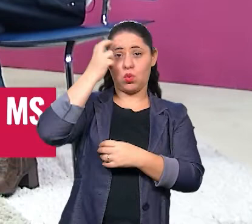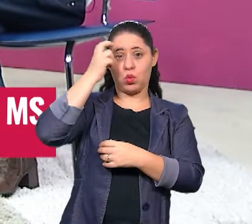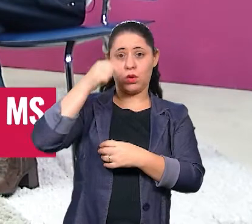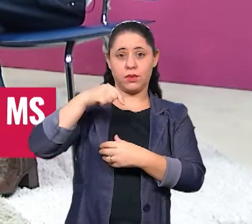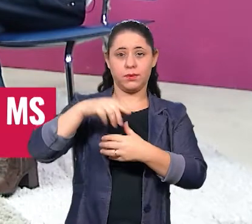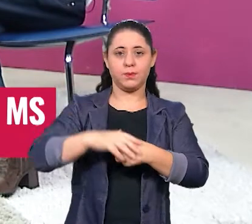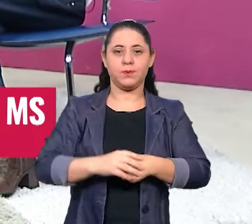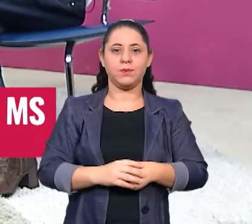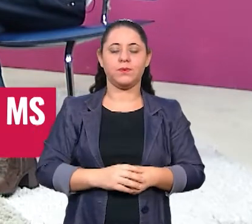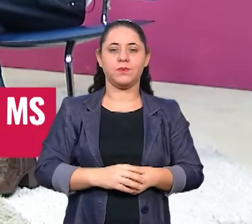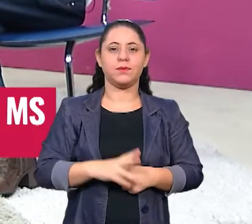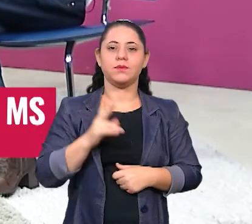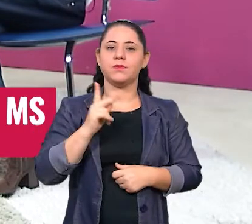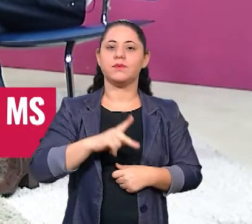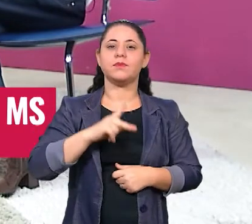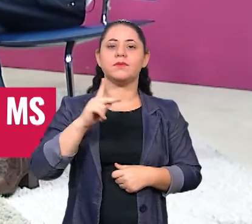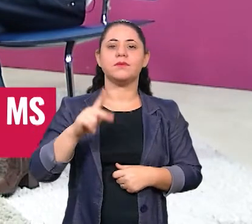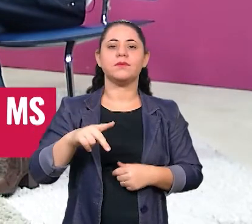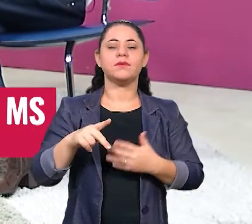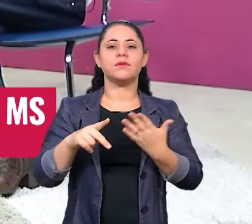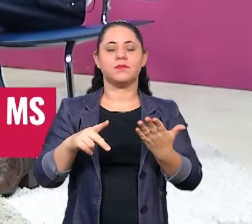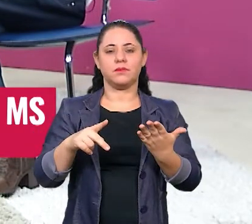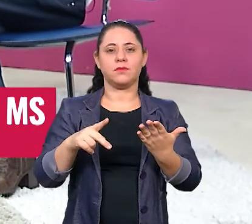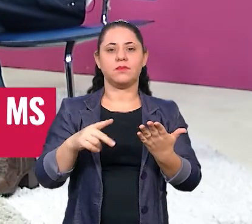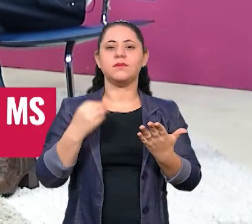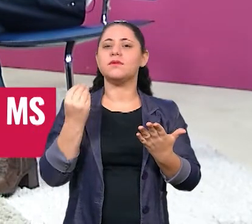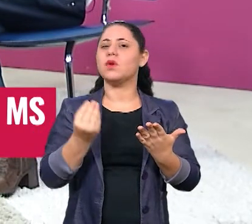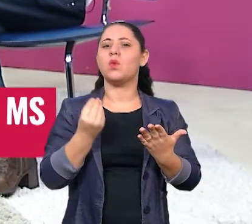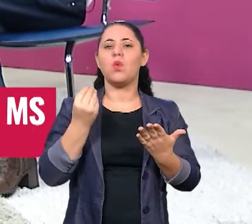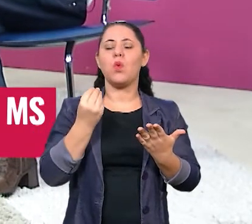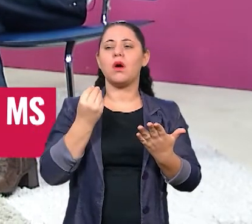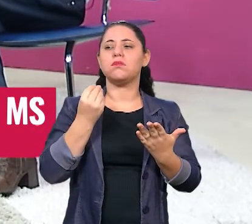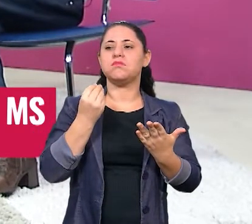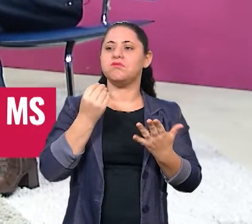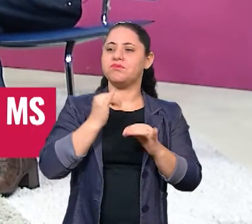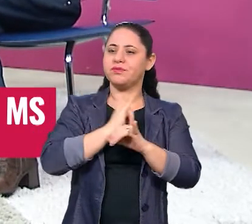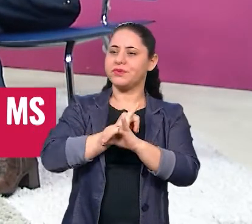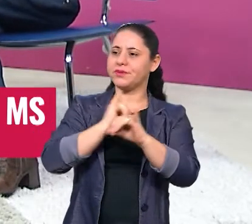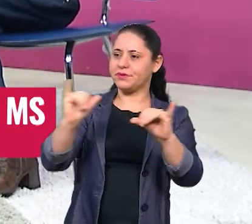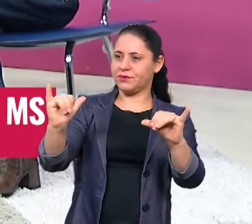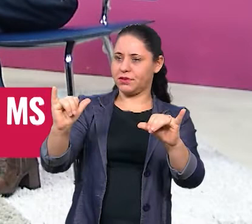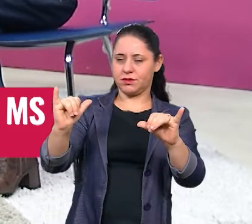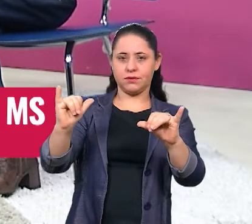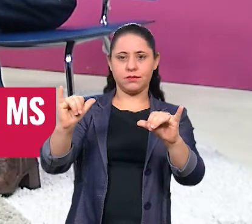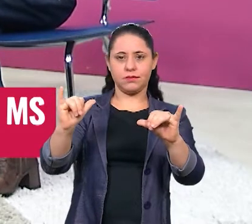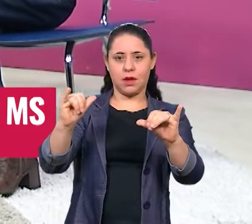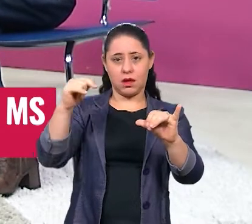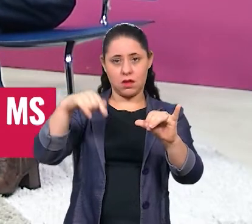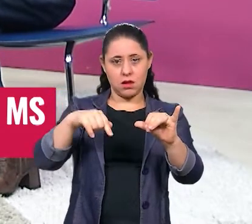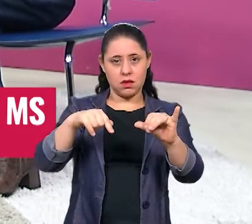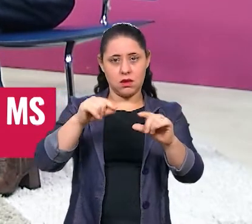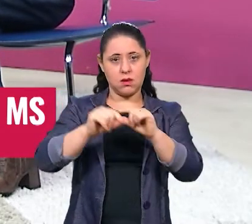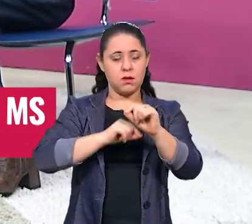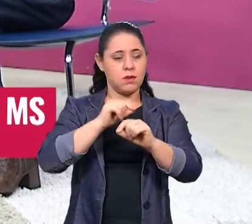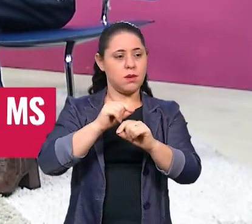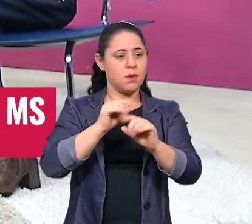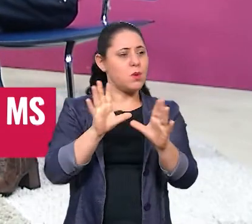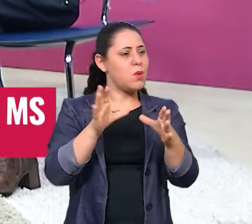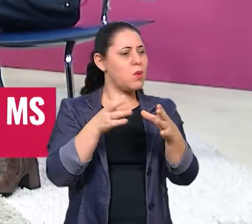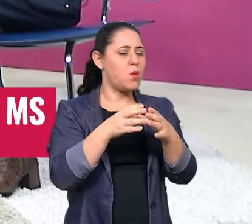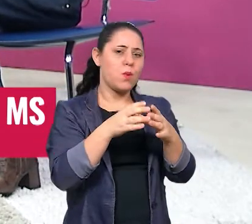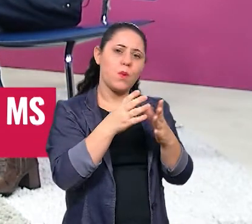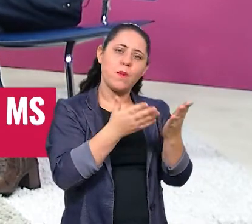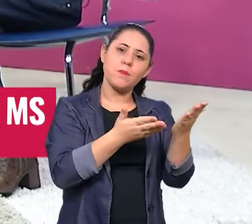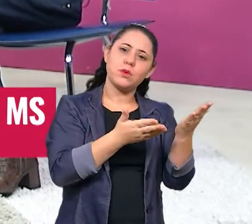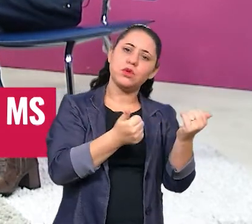Professora, qual o recado, né, que a senhora deixaria para esses jovens, para essas crianças